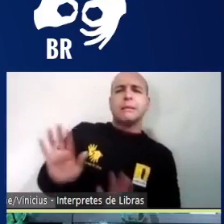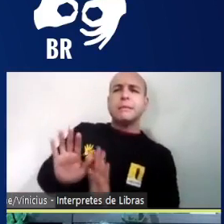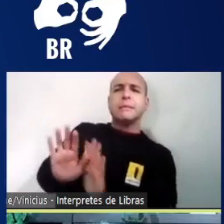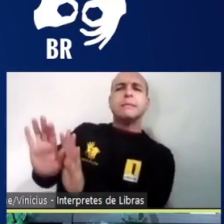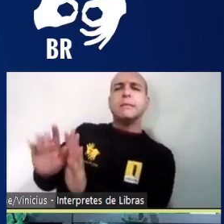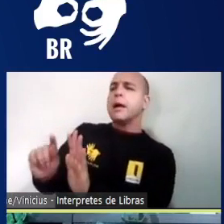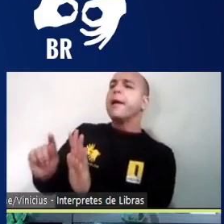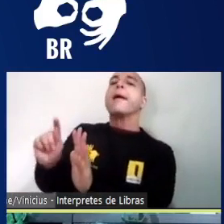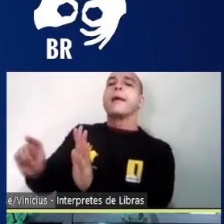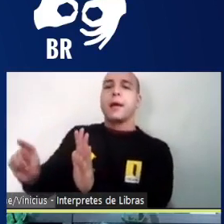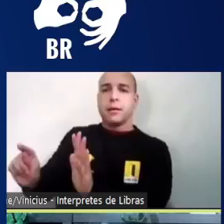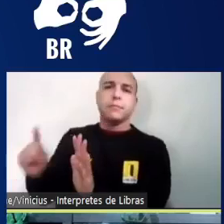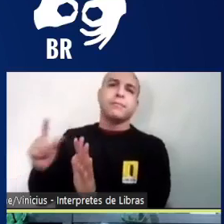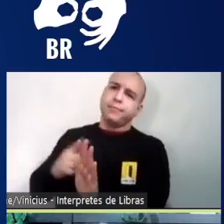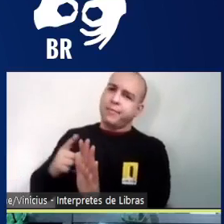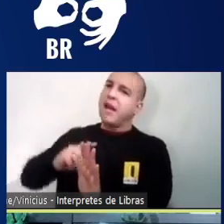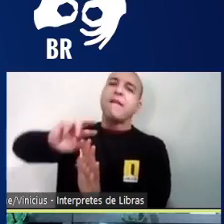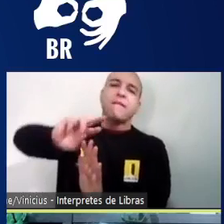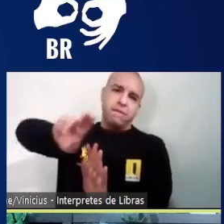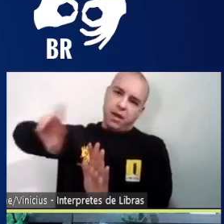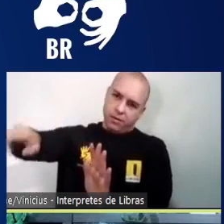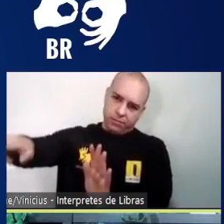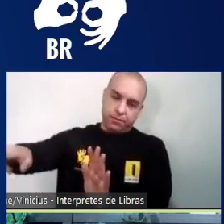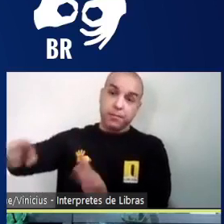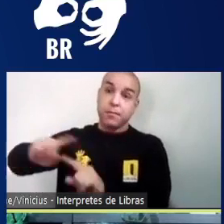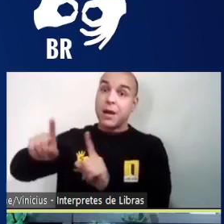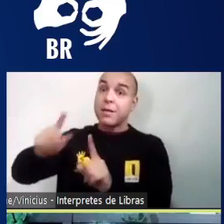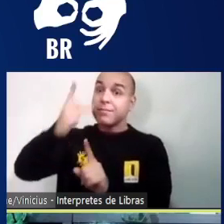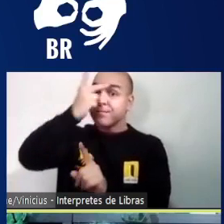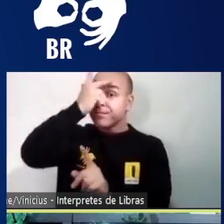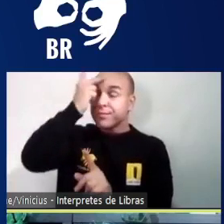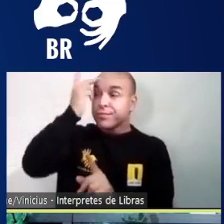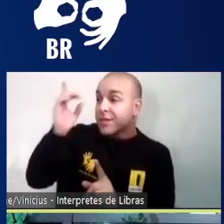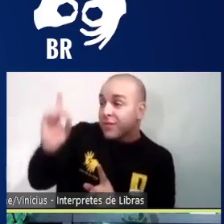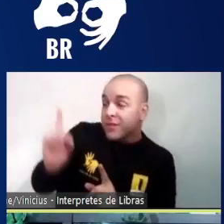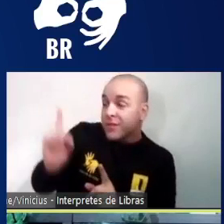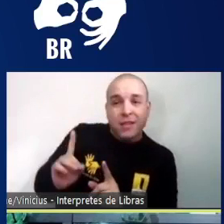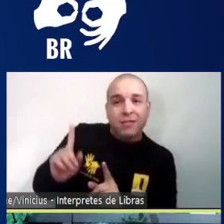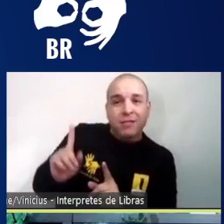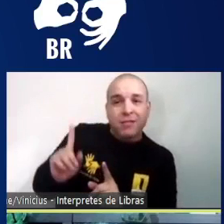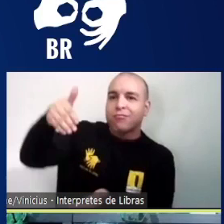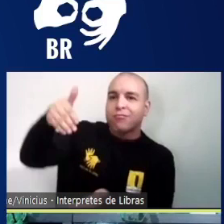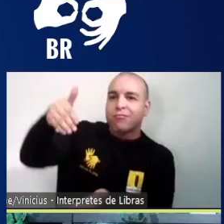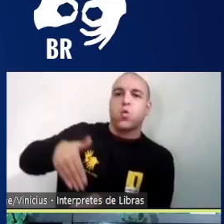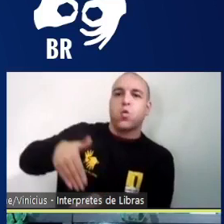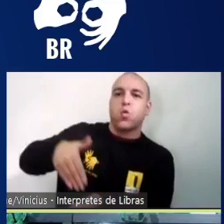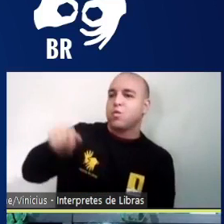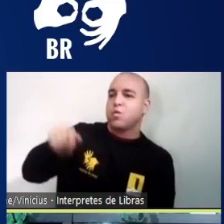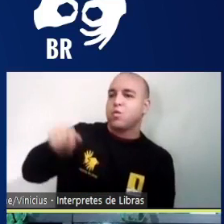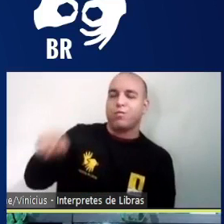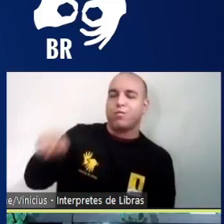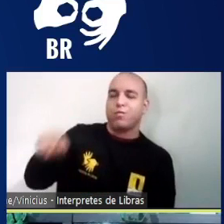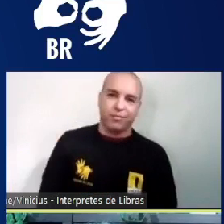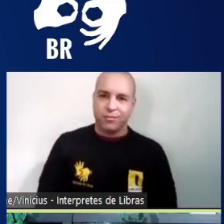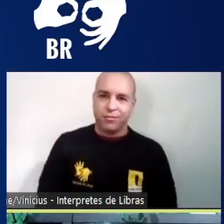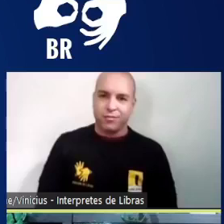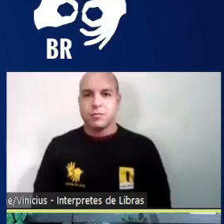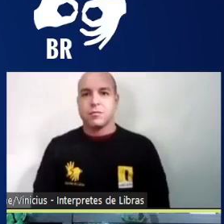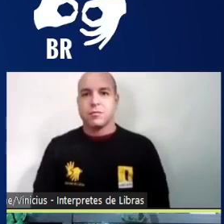aquela que sempre fica por último. Os programas sempre são os últimos a serem